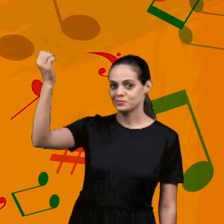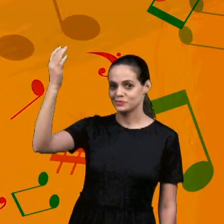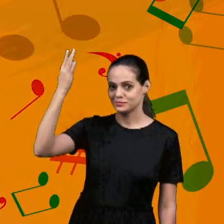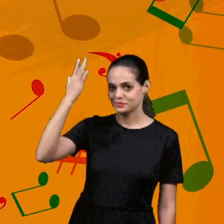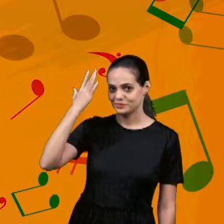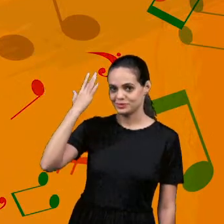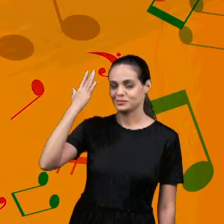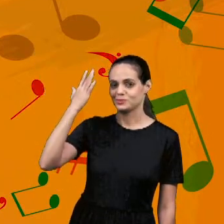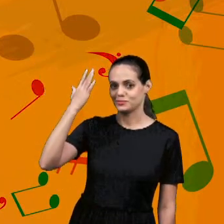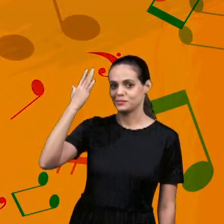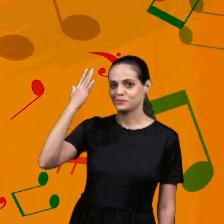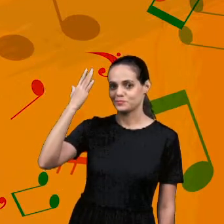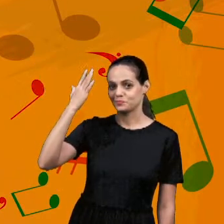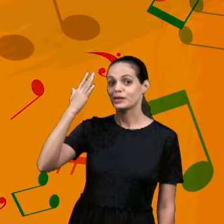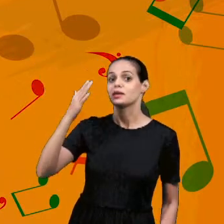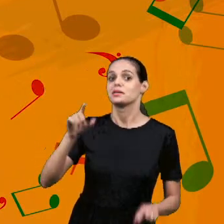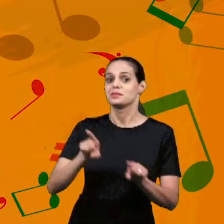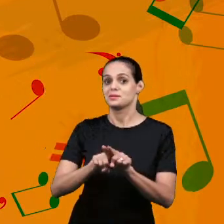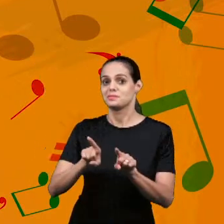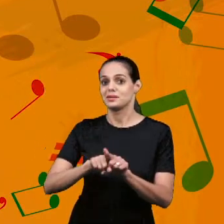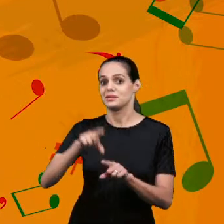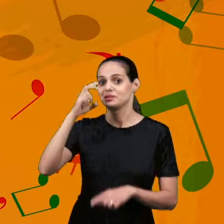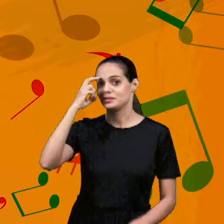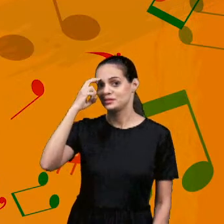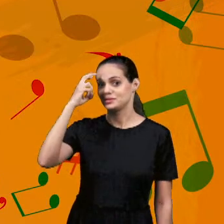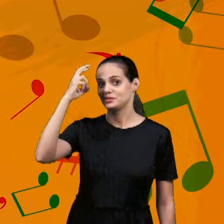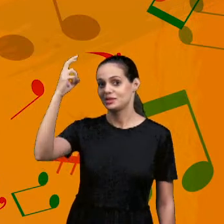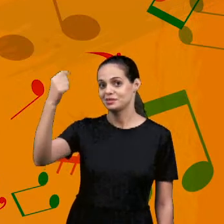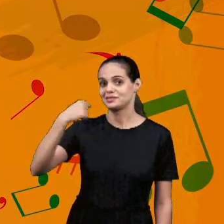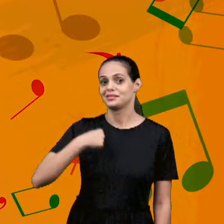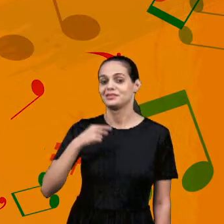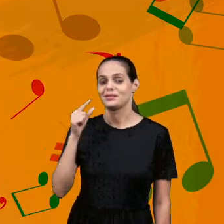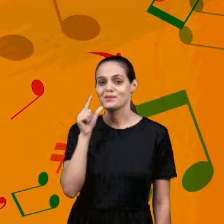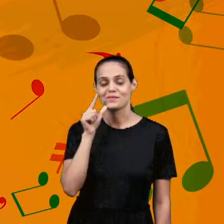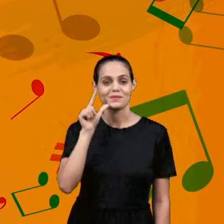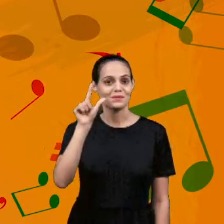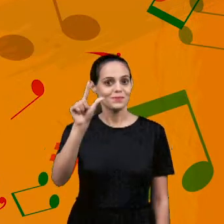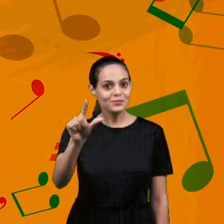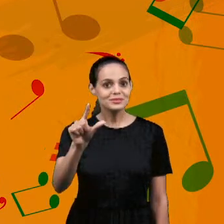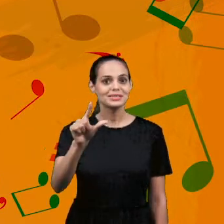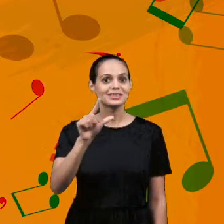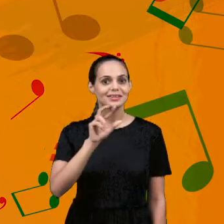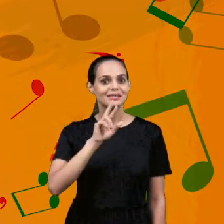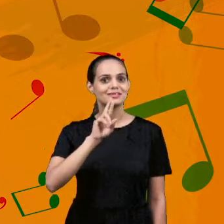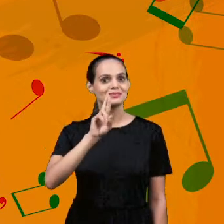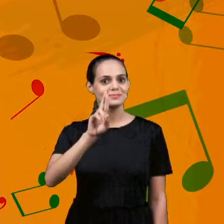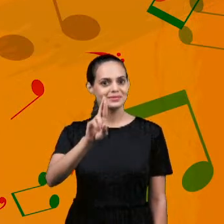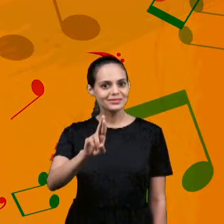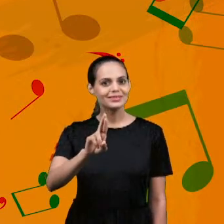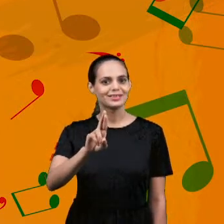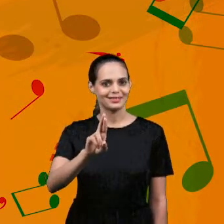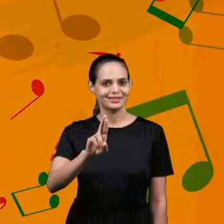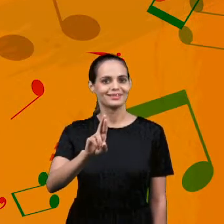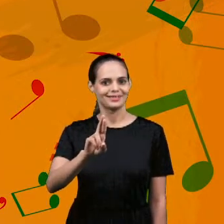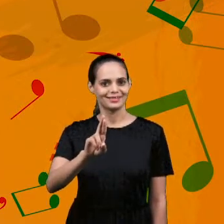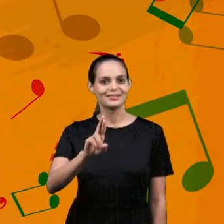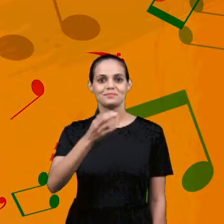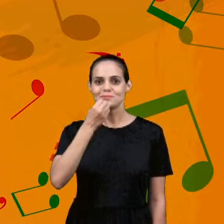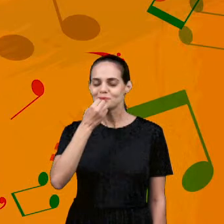deu inteligência, eu consegui e respondi a resposta